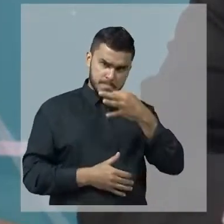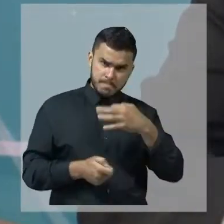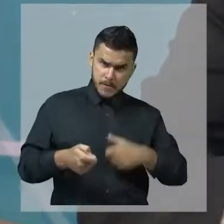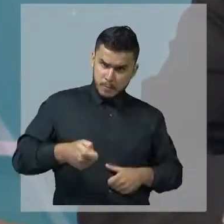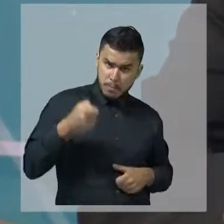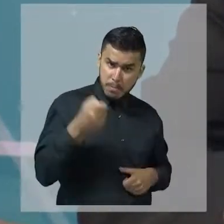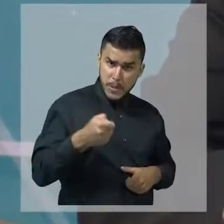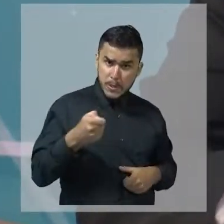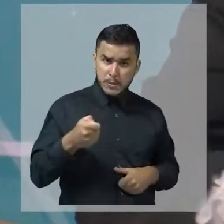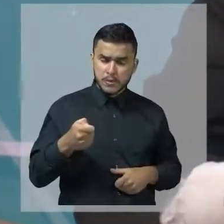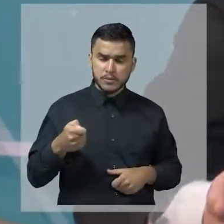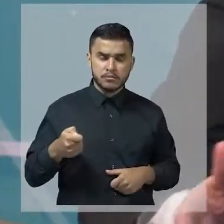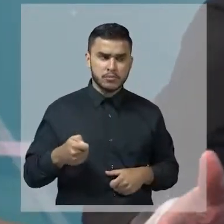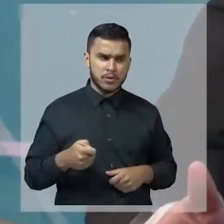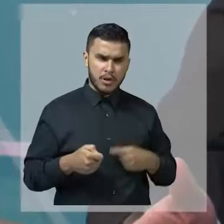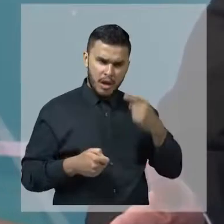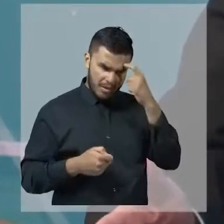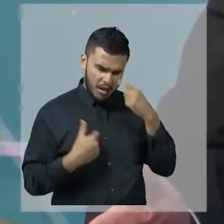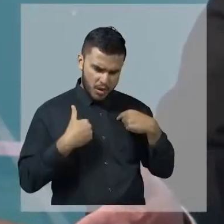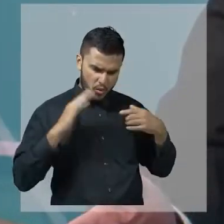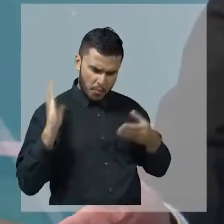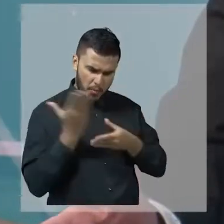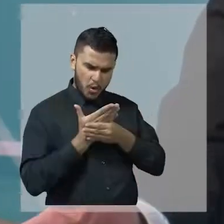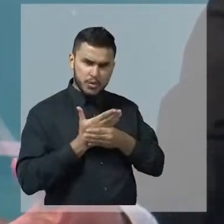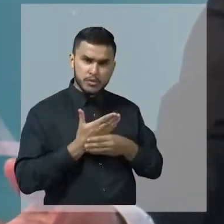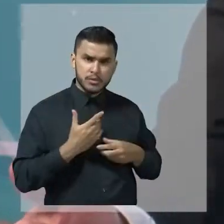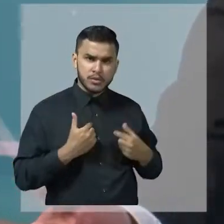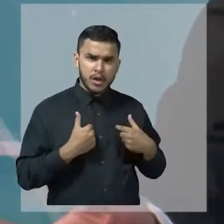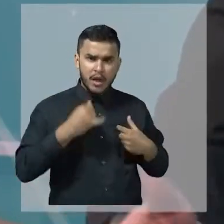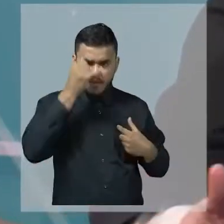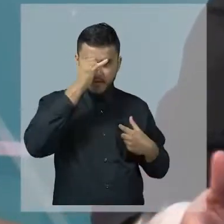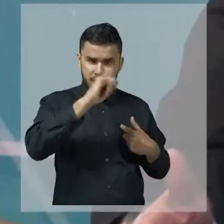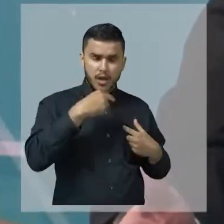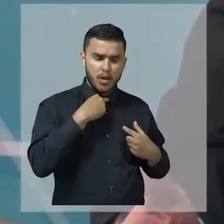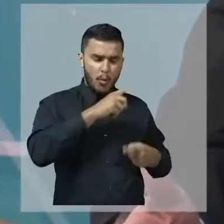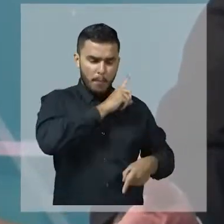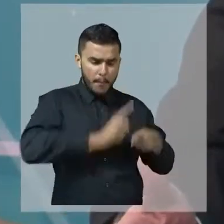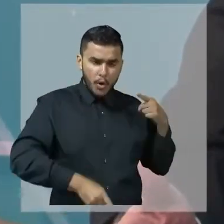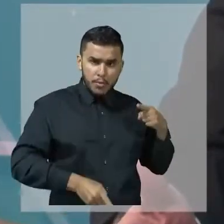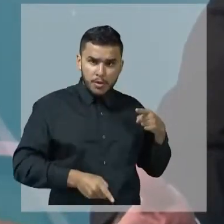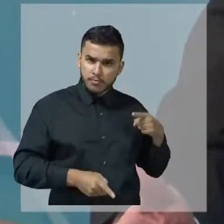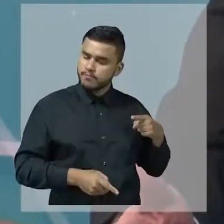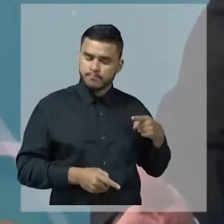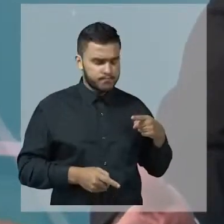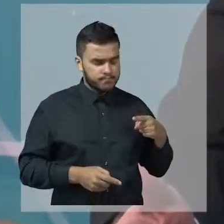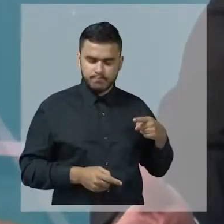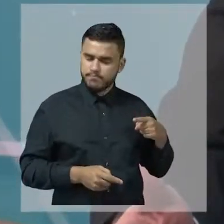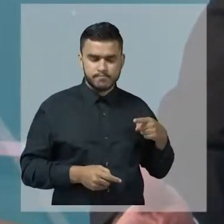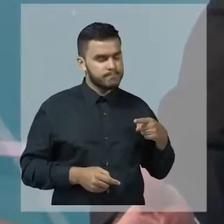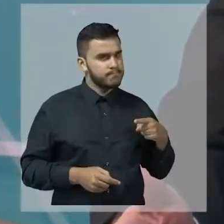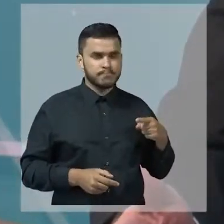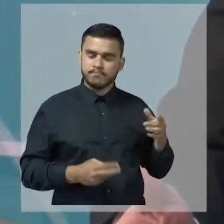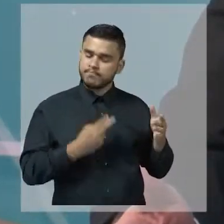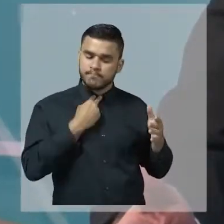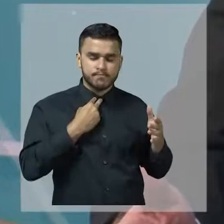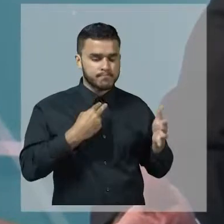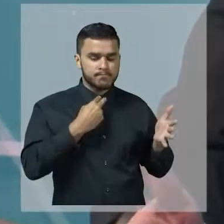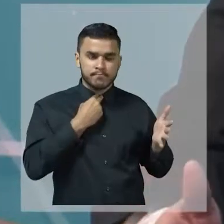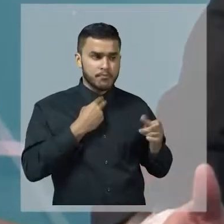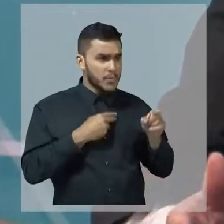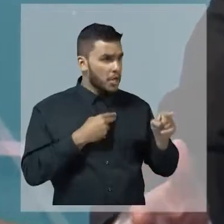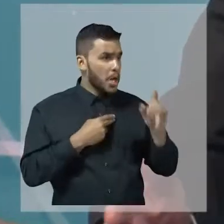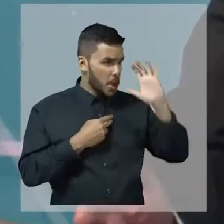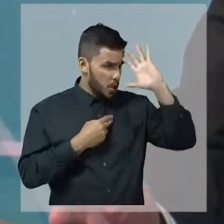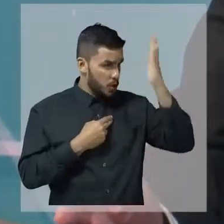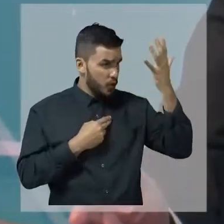ser duras, mas não podem ser evitadas e suprimidas de forma alguma.